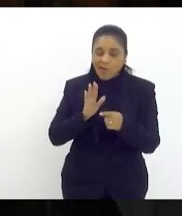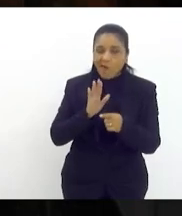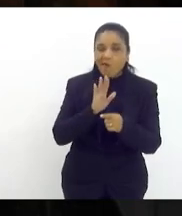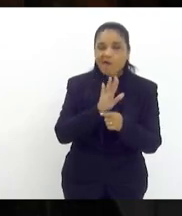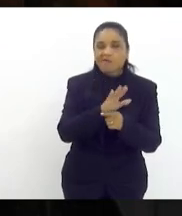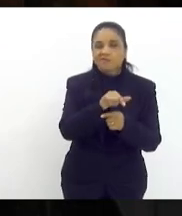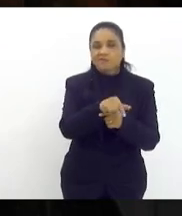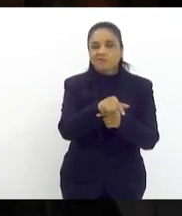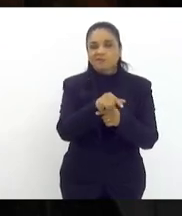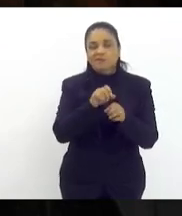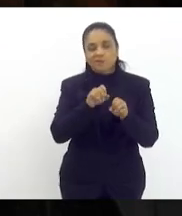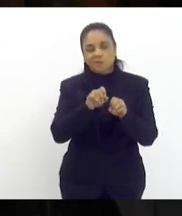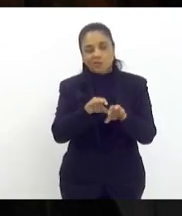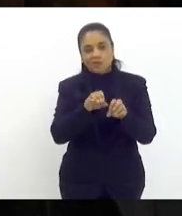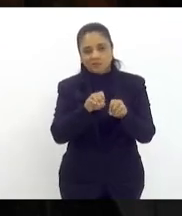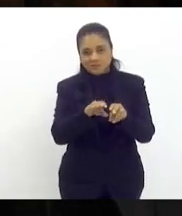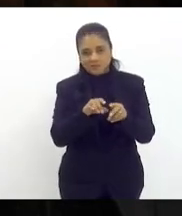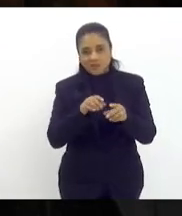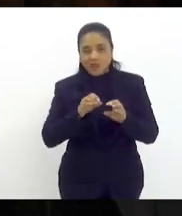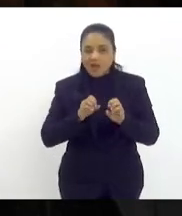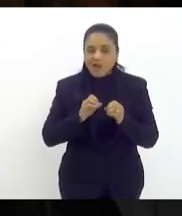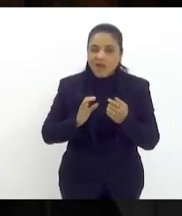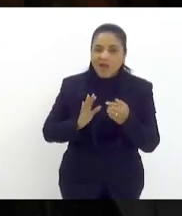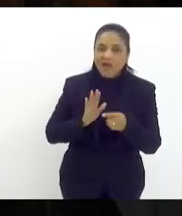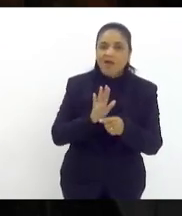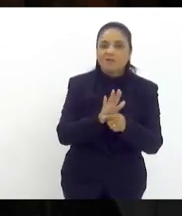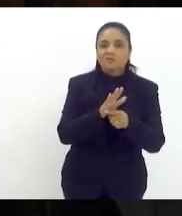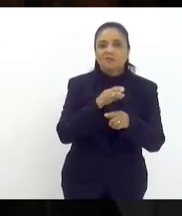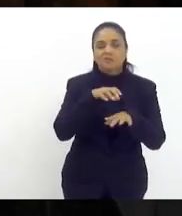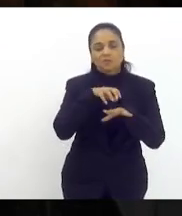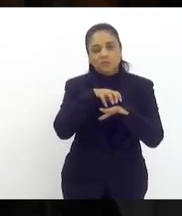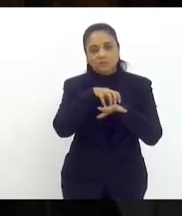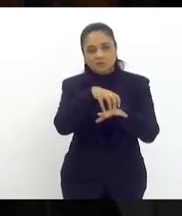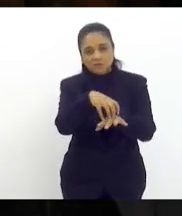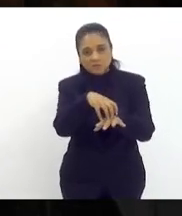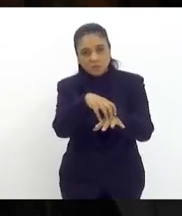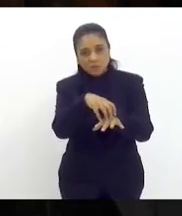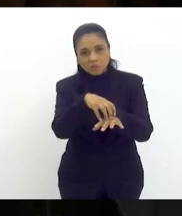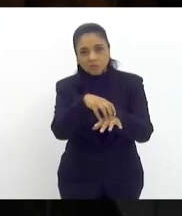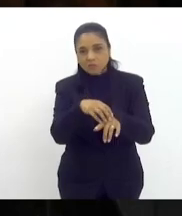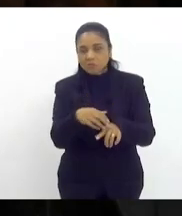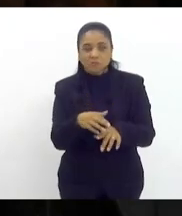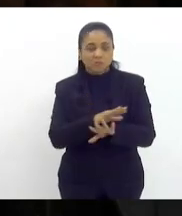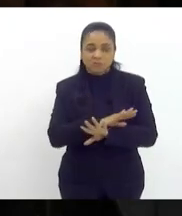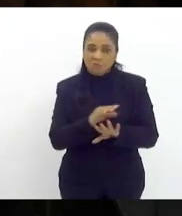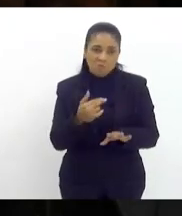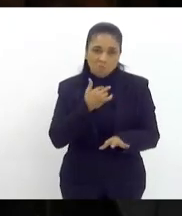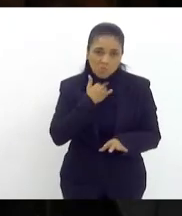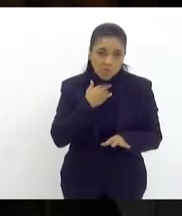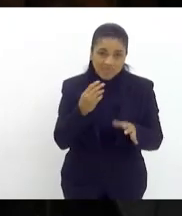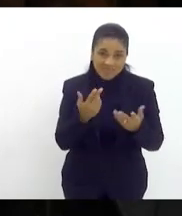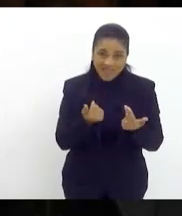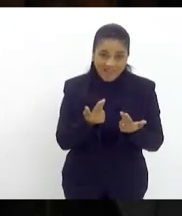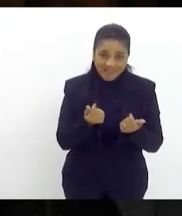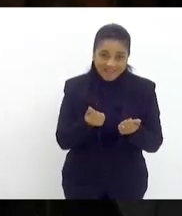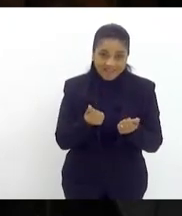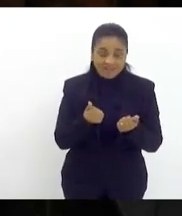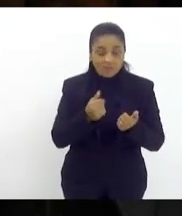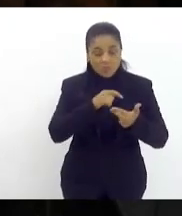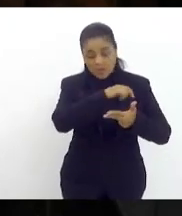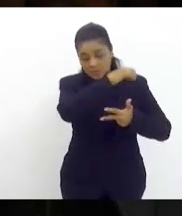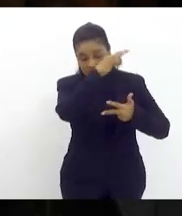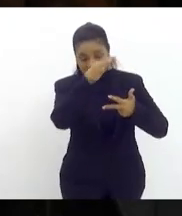auxílio educação auxílio transporte não pode majorar nada o executivo falha